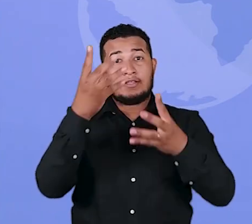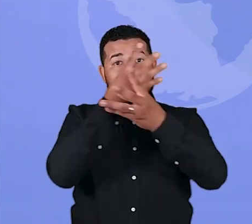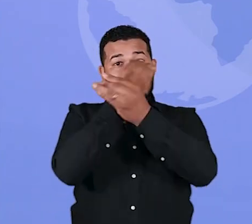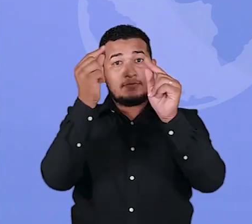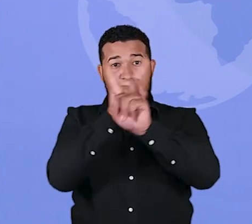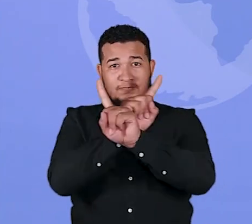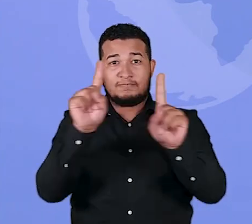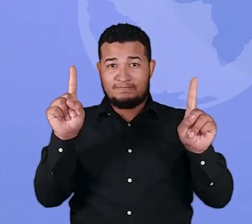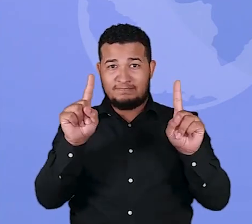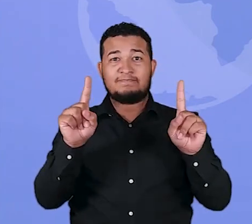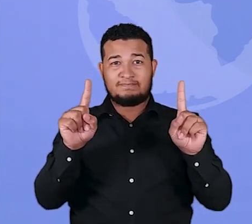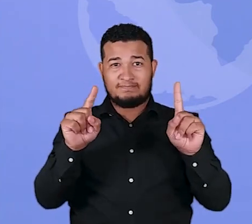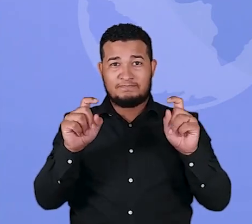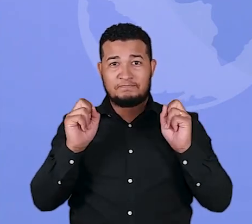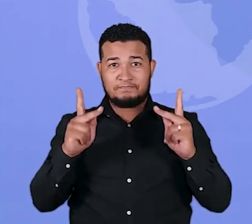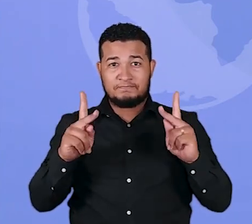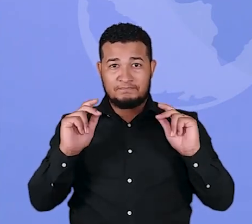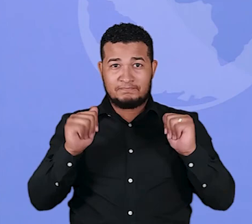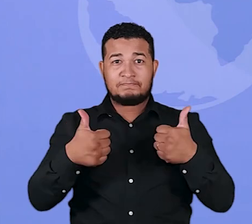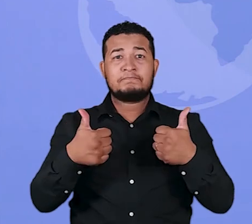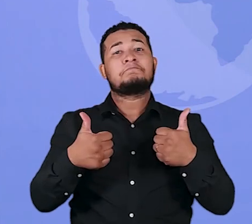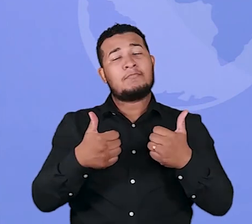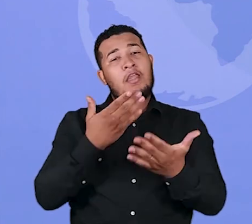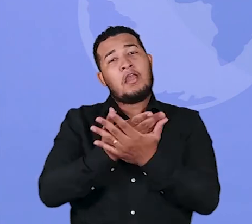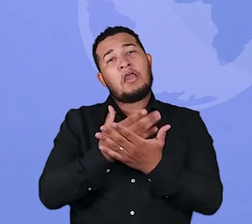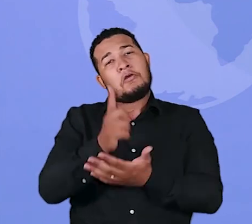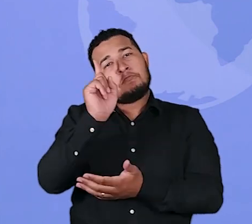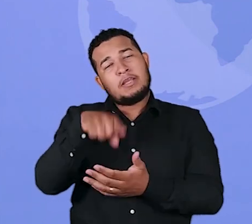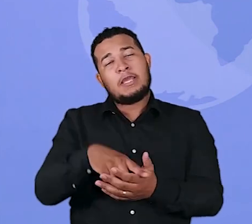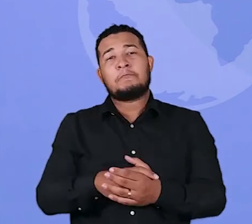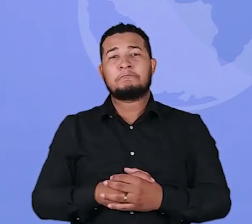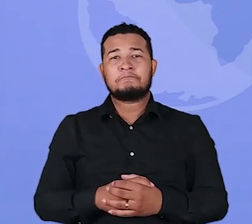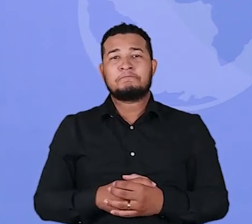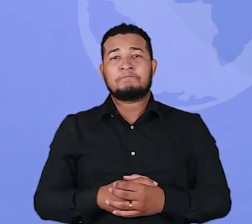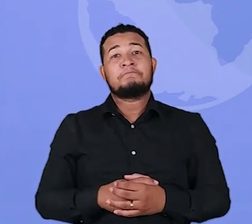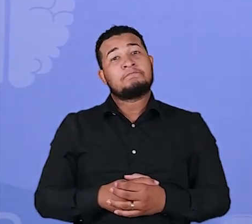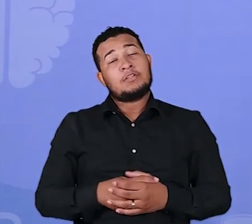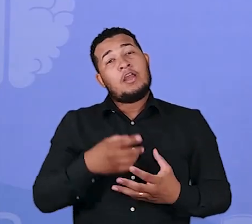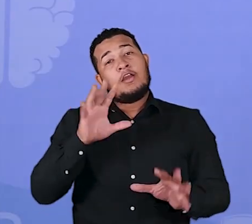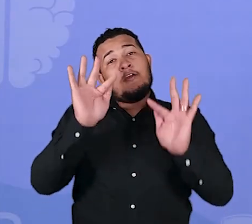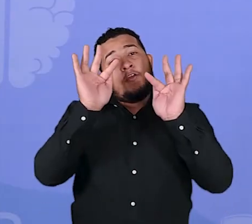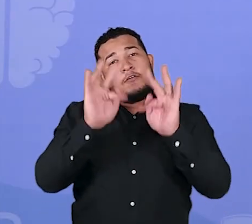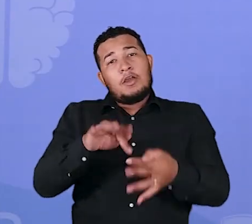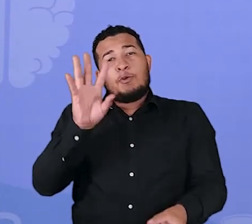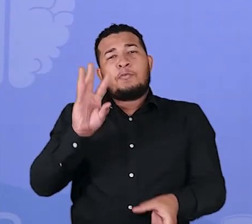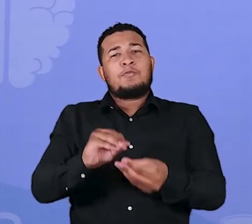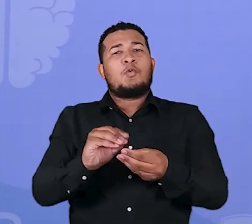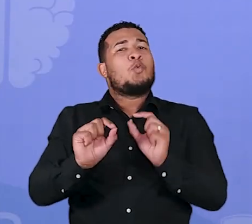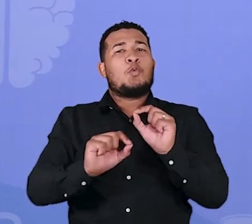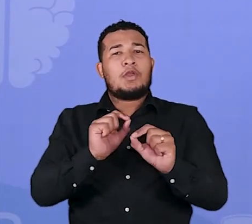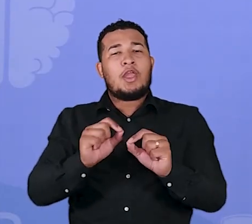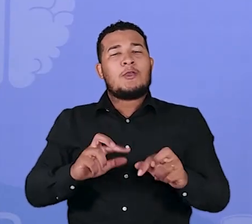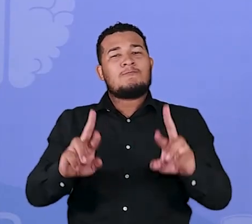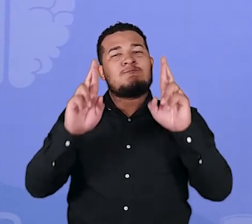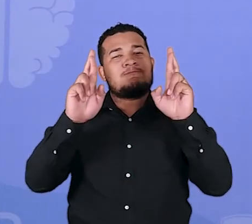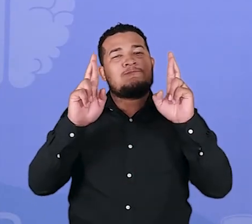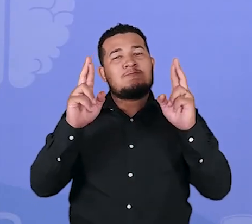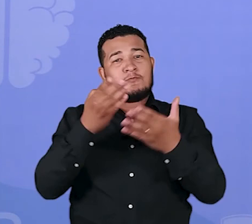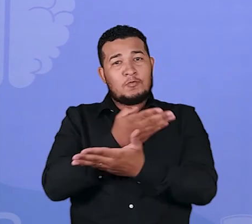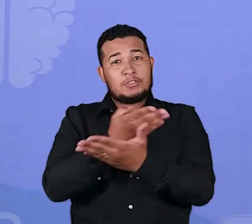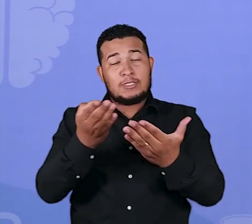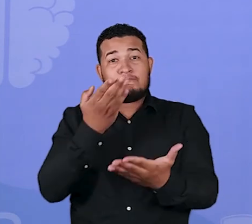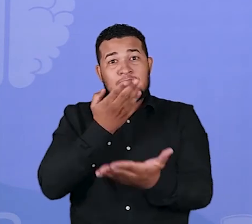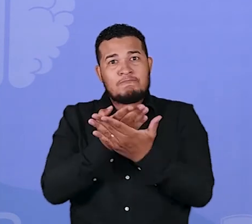você nunca mais esquecer. Beleza, galera? Essa é a aula. Então, para a gente finalizar aqui, eu quero